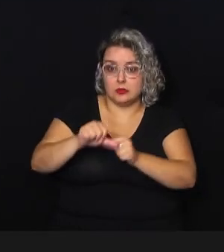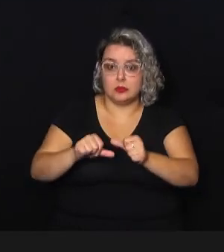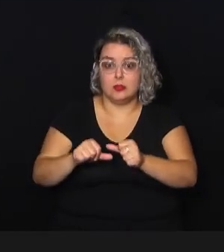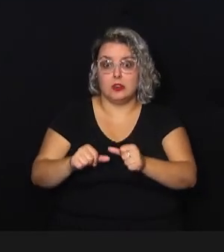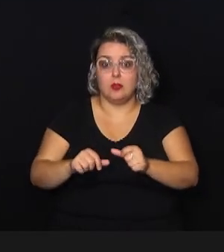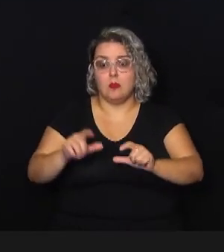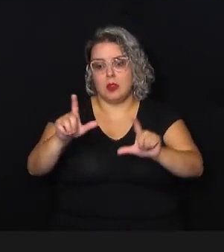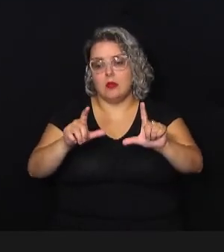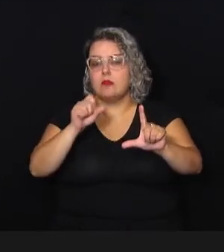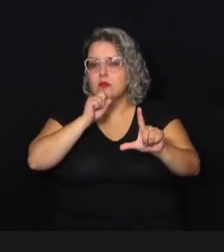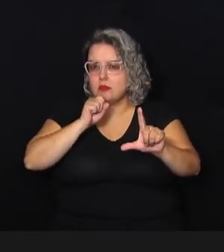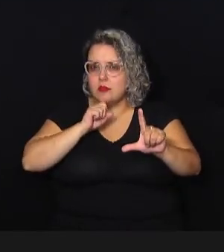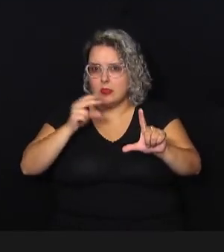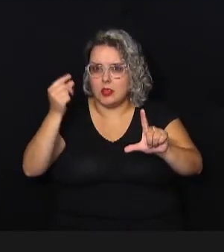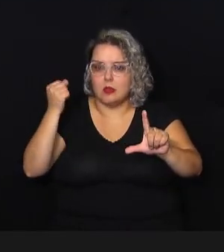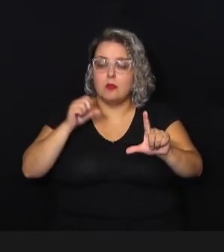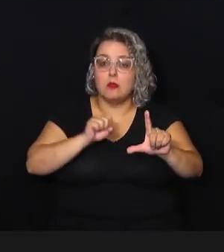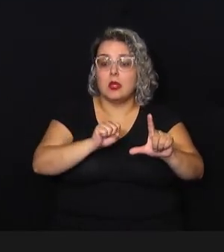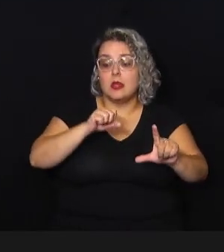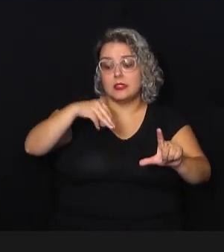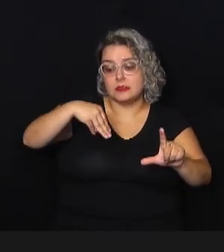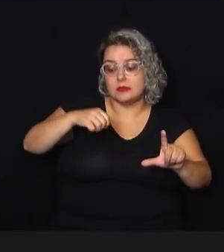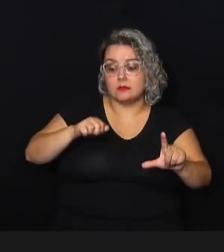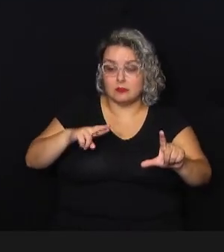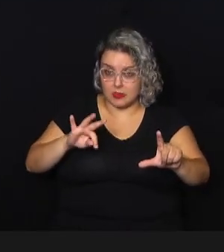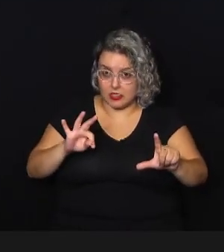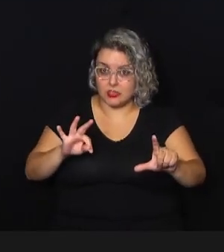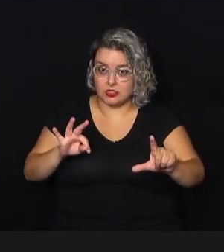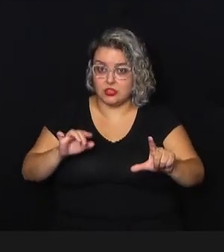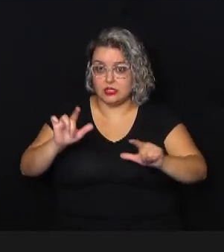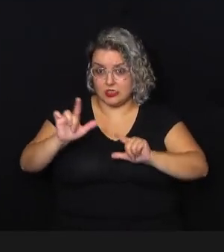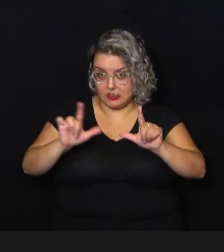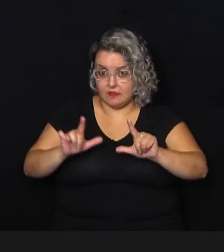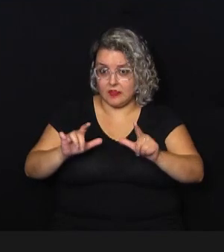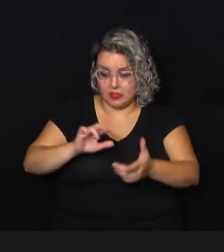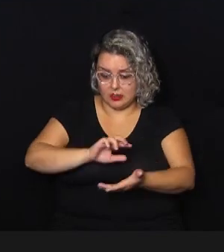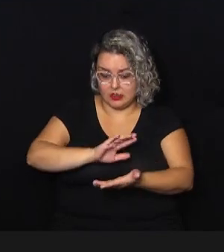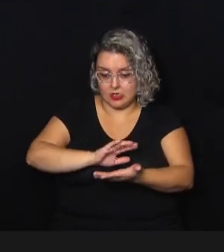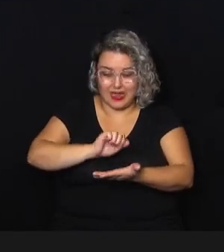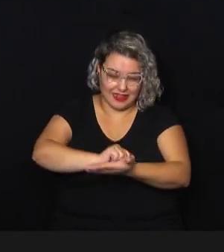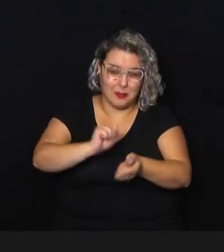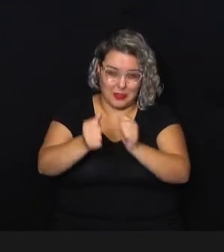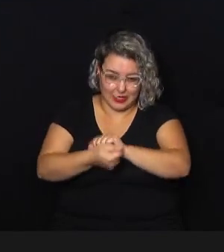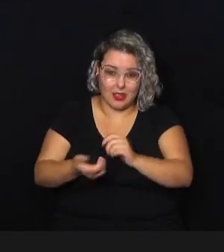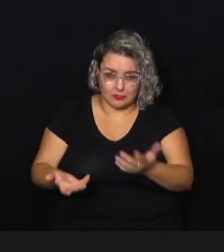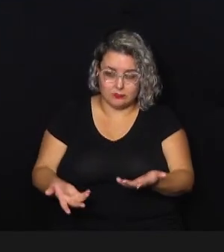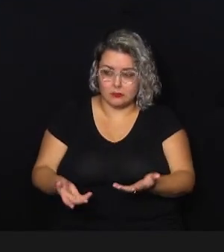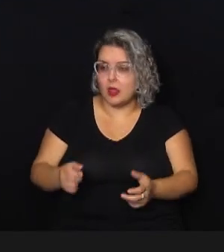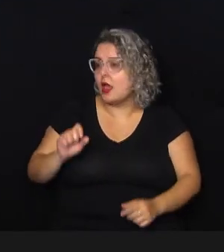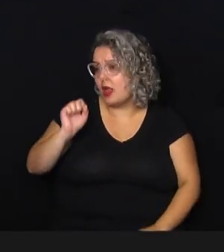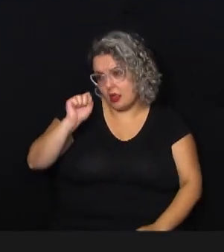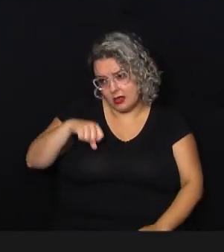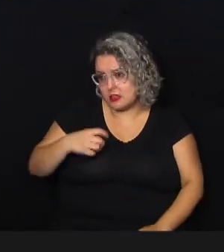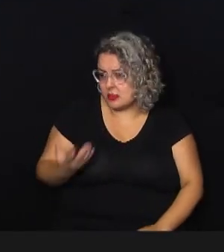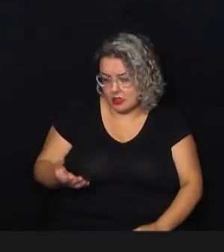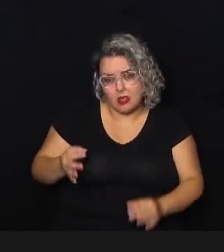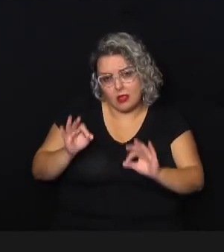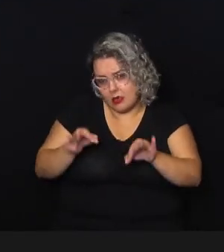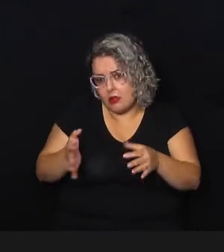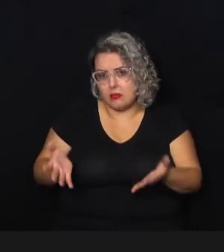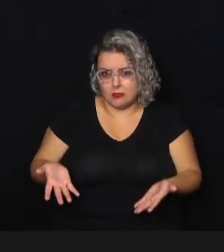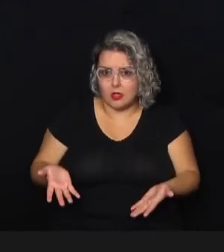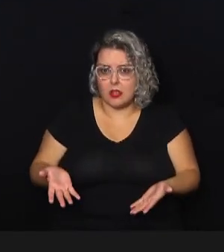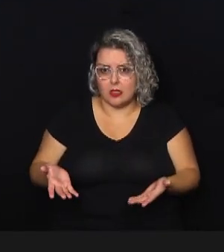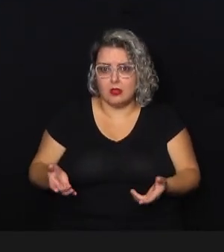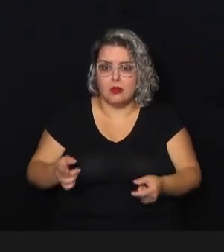antiga, numa Smart TV, como você bem colocou no início, Gabriel, é possível através desses equipamentos